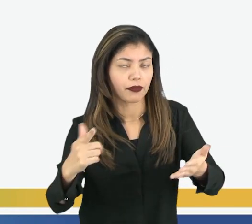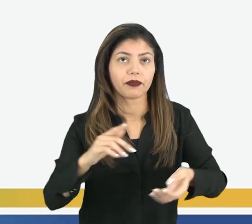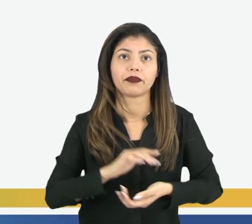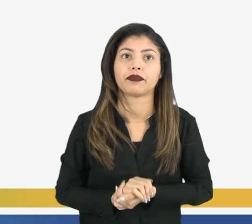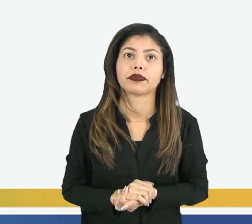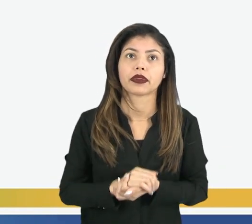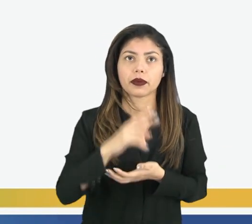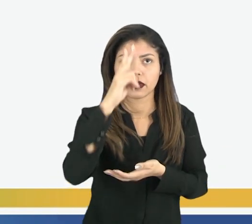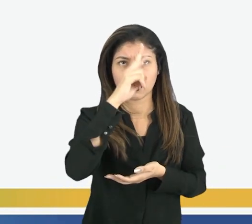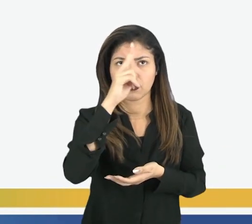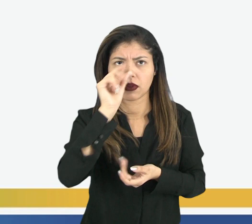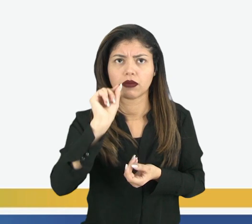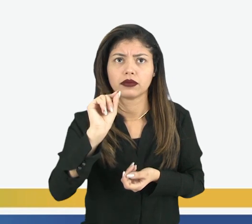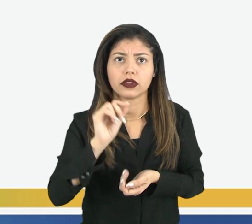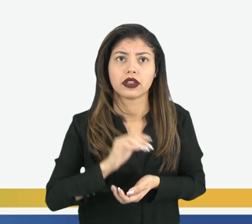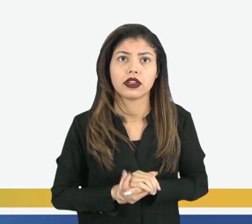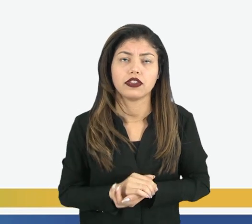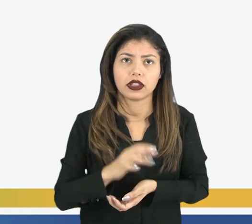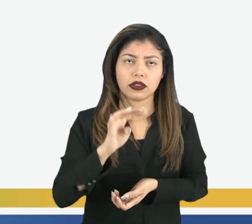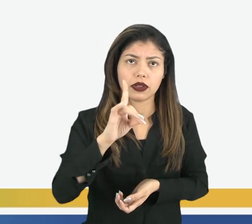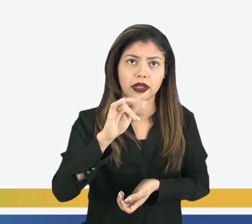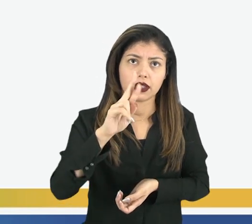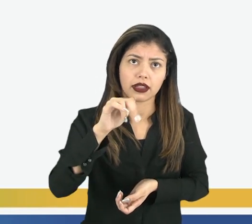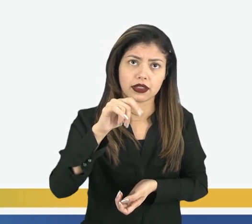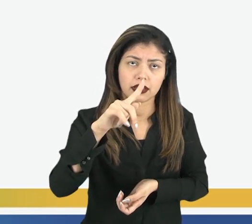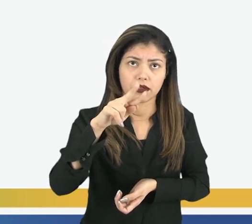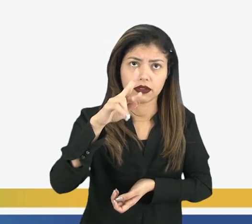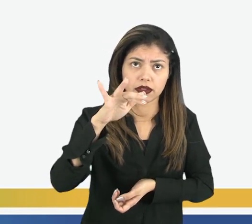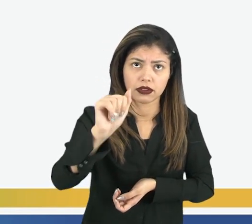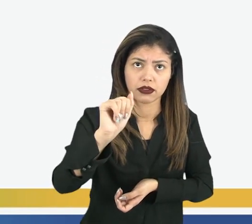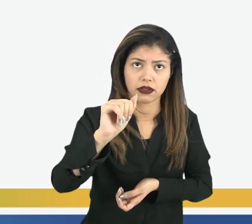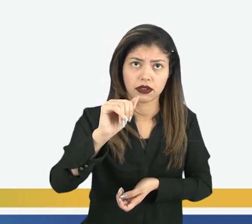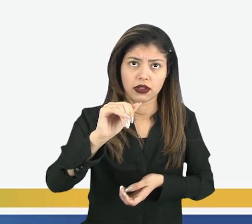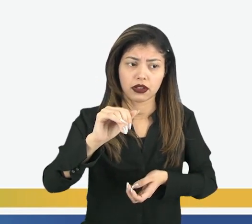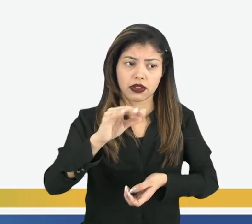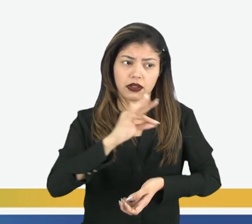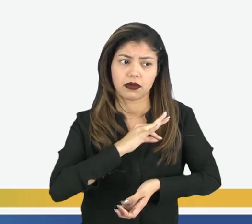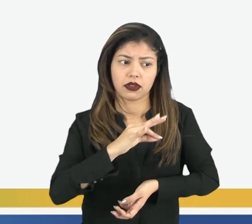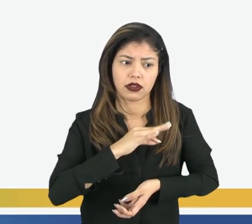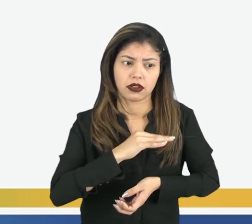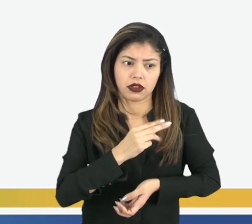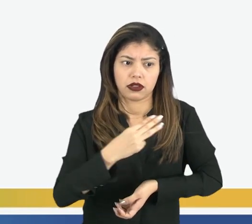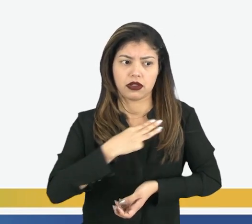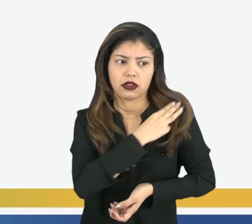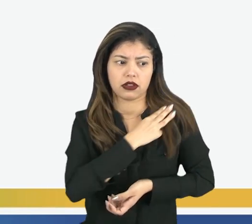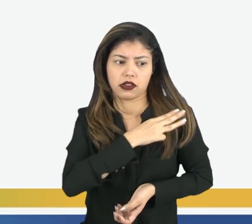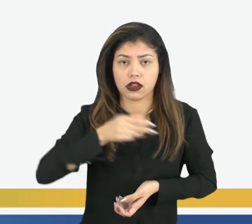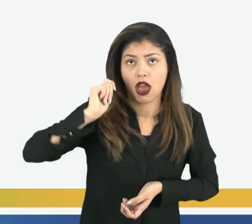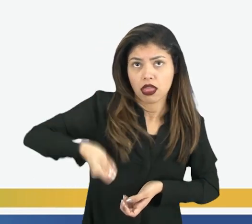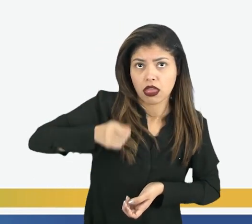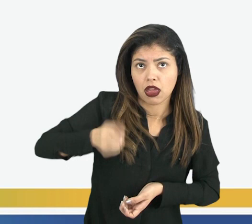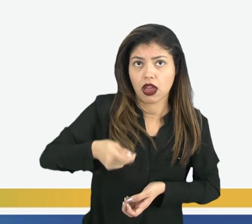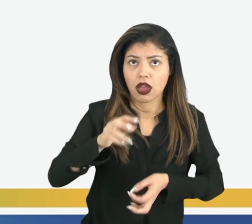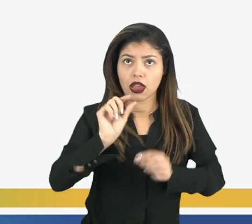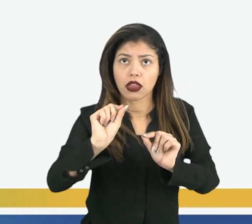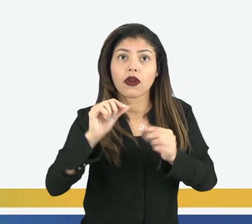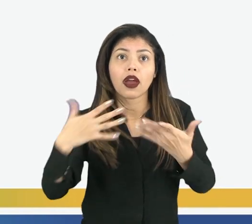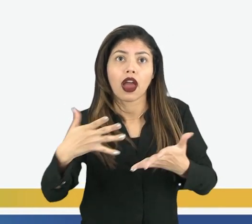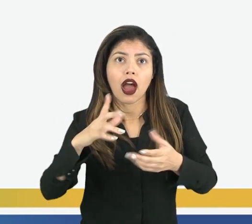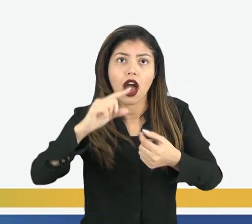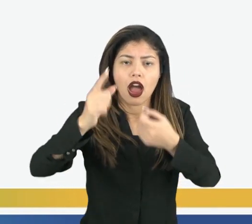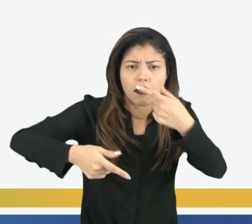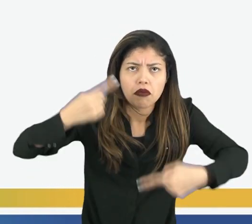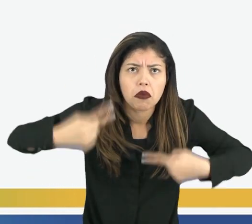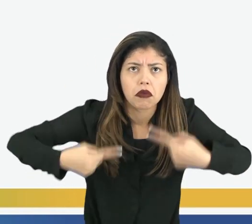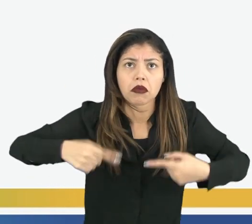Vamos relembrar aí o que é a ditadura militar. A ditadura militar foi o resultado de uma articulação política